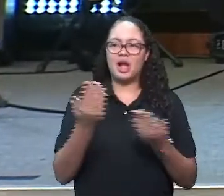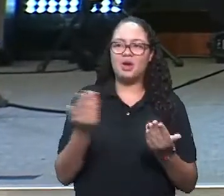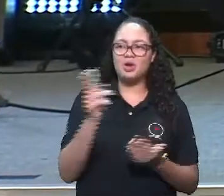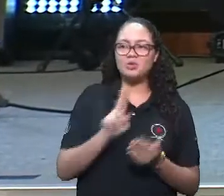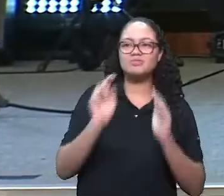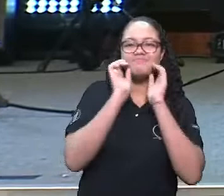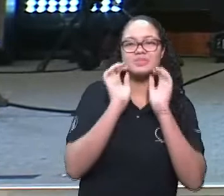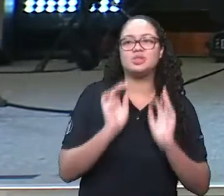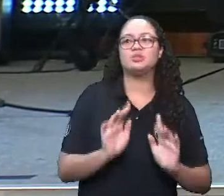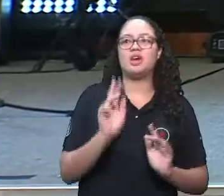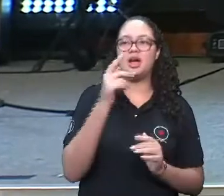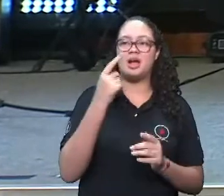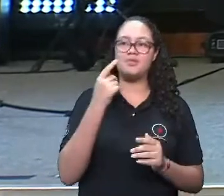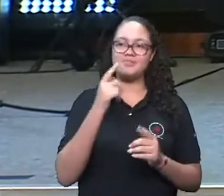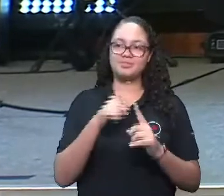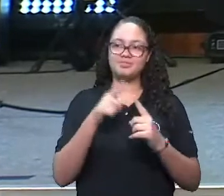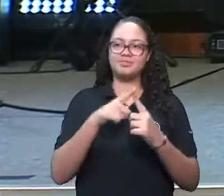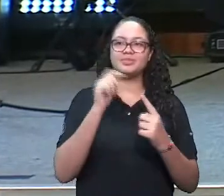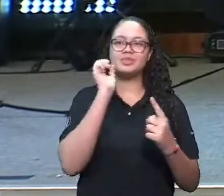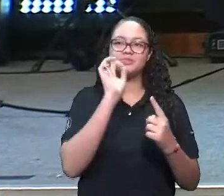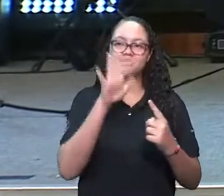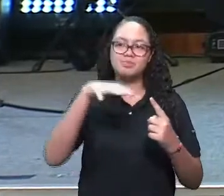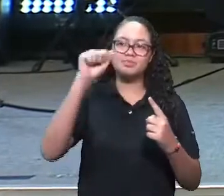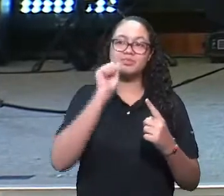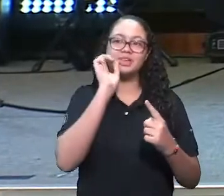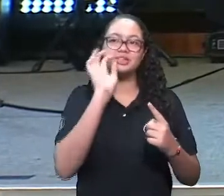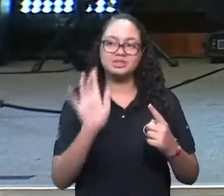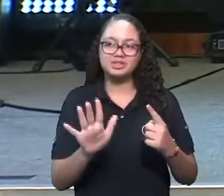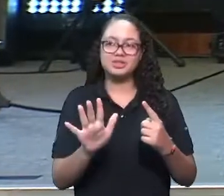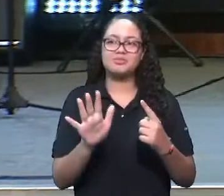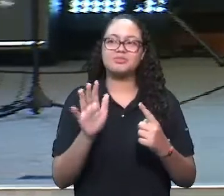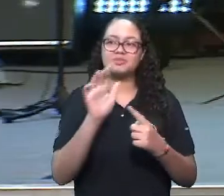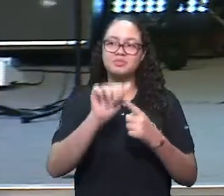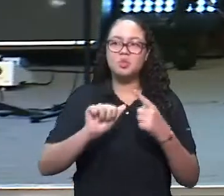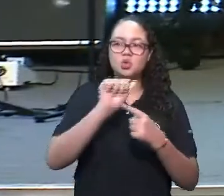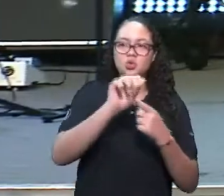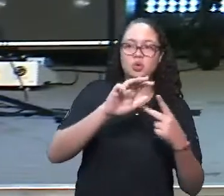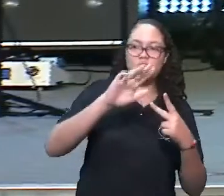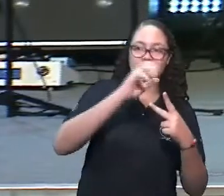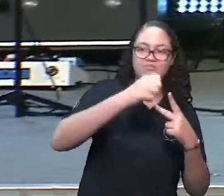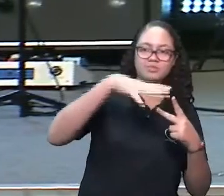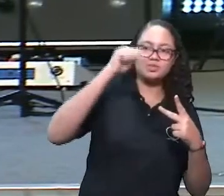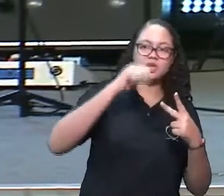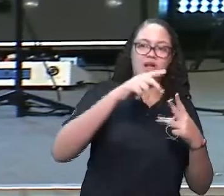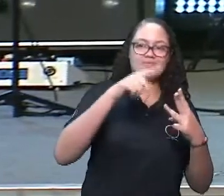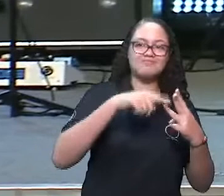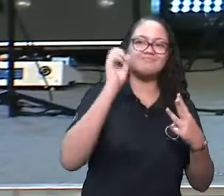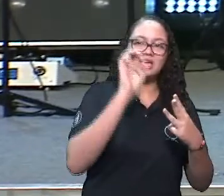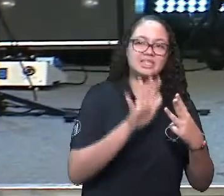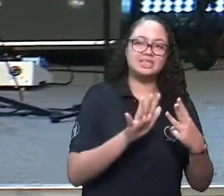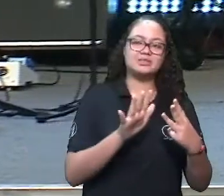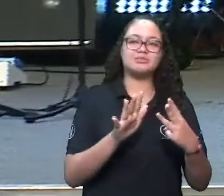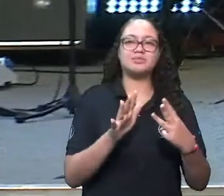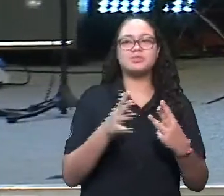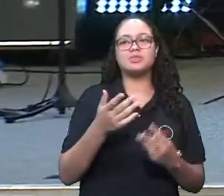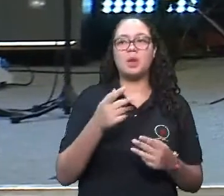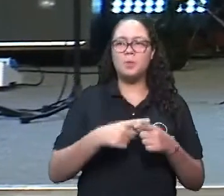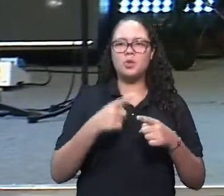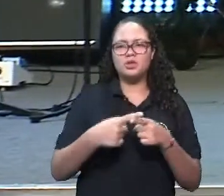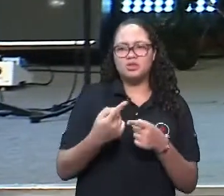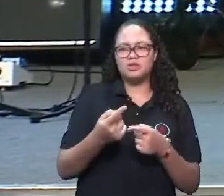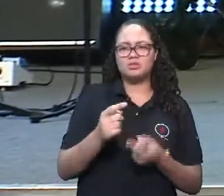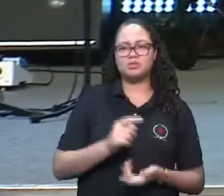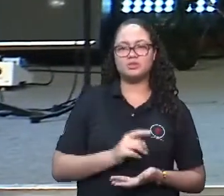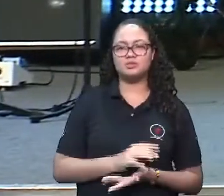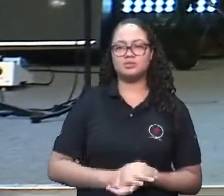faca começou como maldição, ou como bênção, se transformou em maldição, se transformou em bênção, e a gente podia indefinidamente. Por quê, pastor?